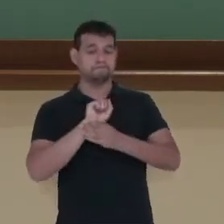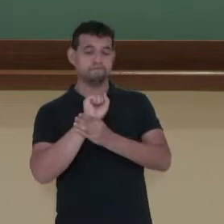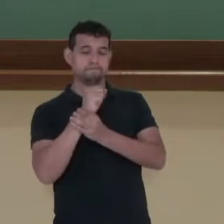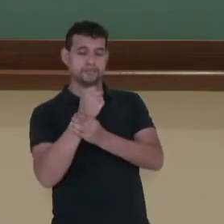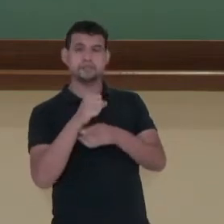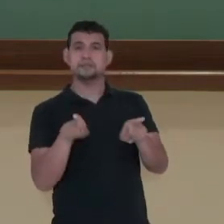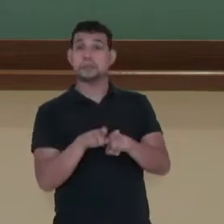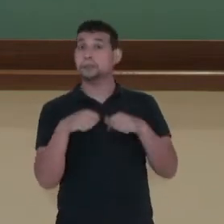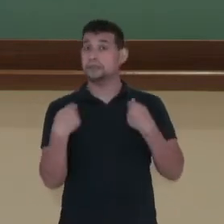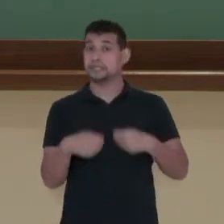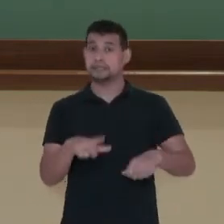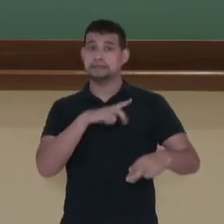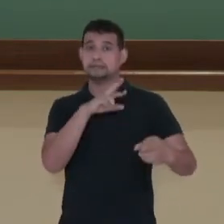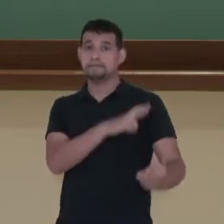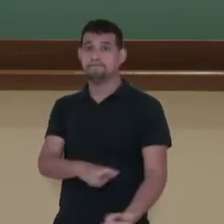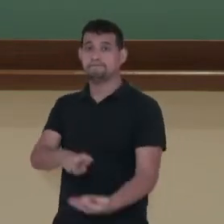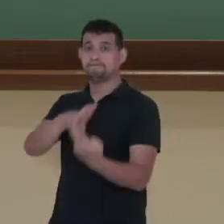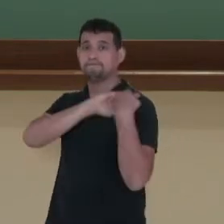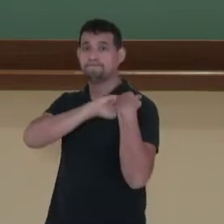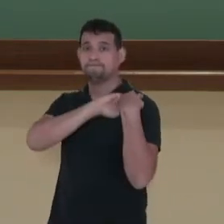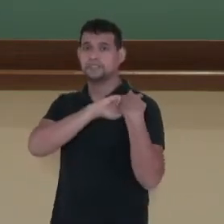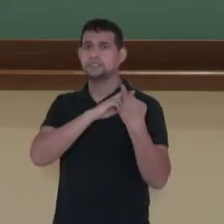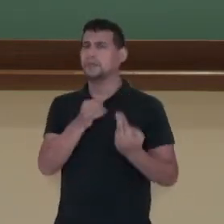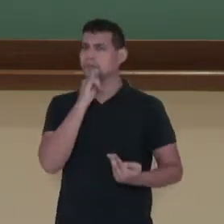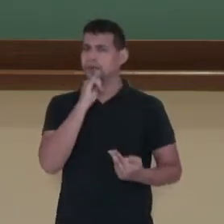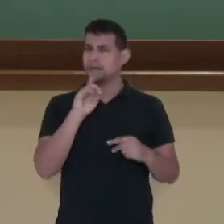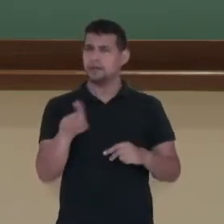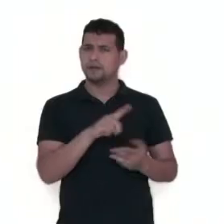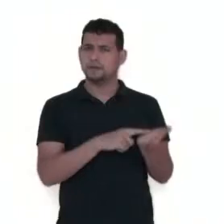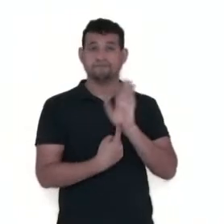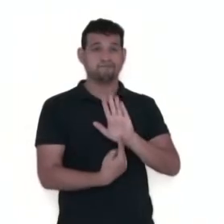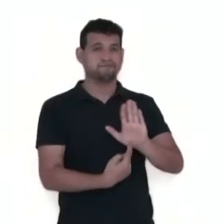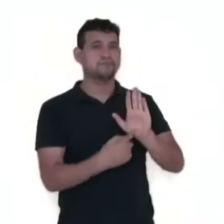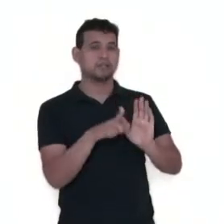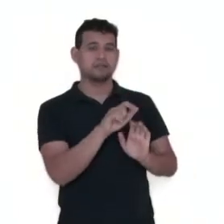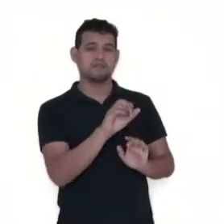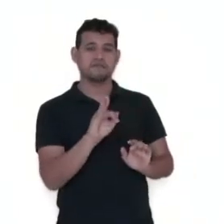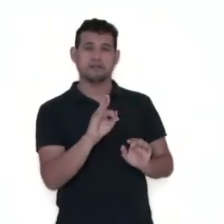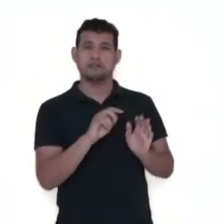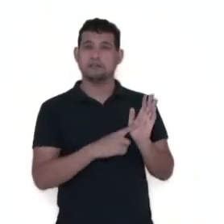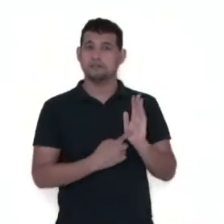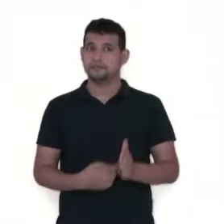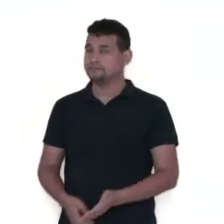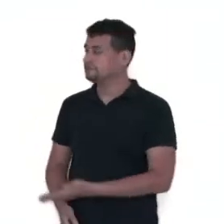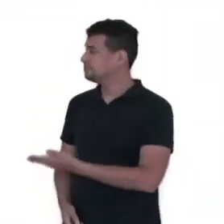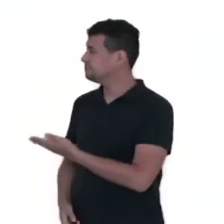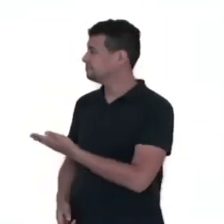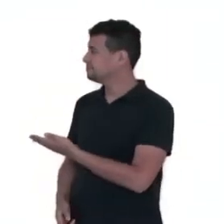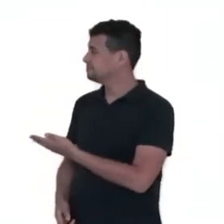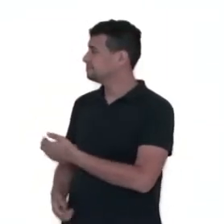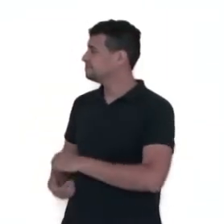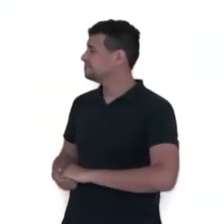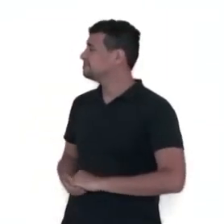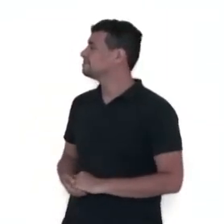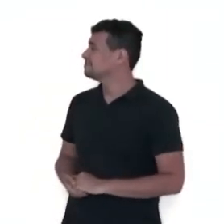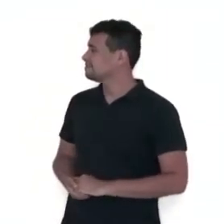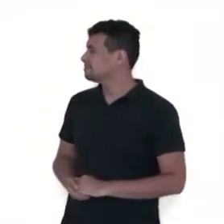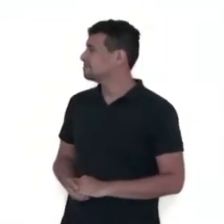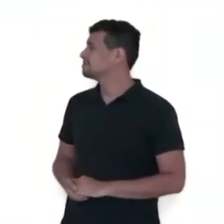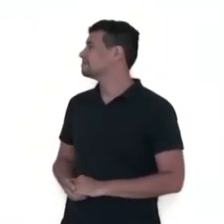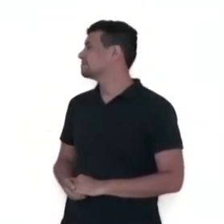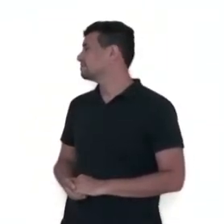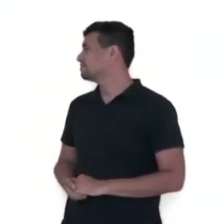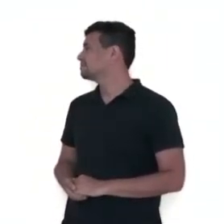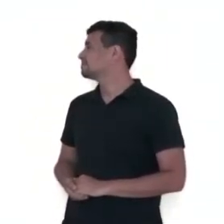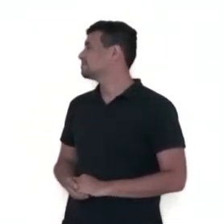e responsabilidade. Vejam aqui que a professora trouxe uma imagem de um treinamento específico